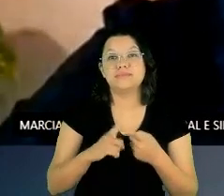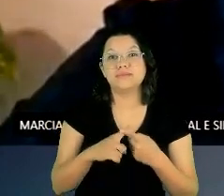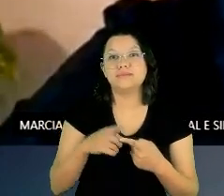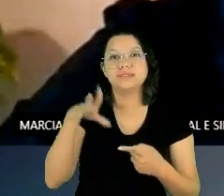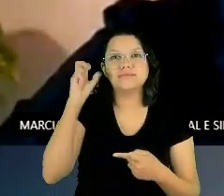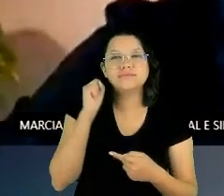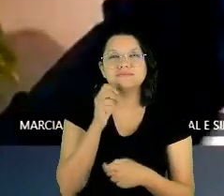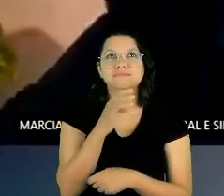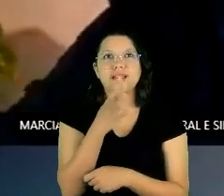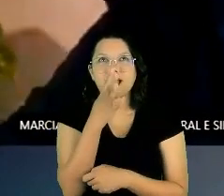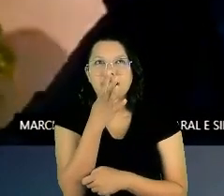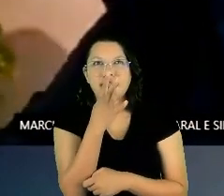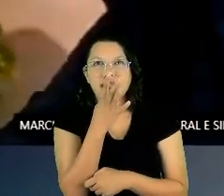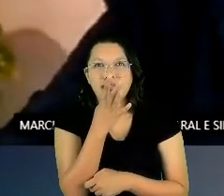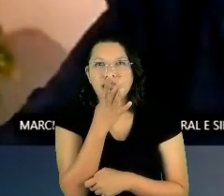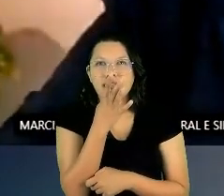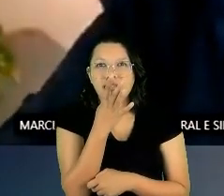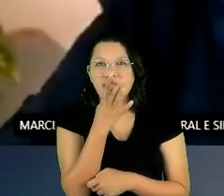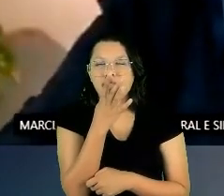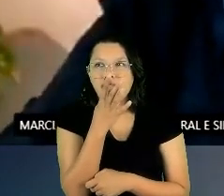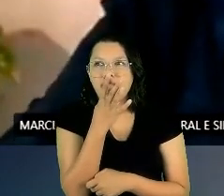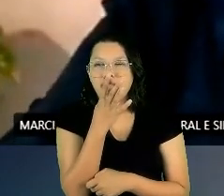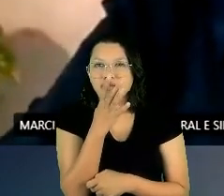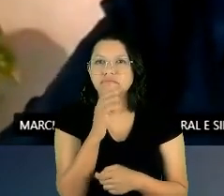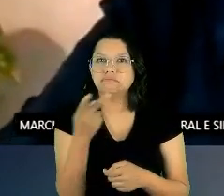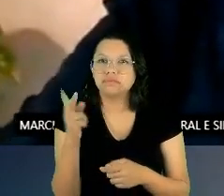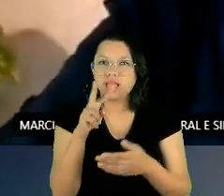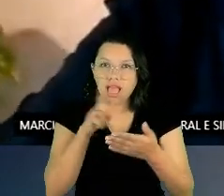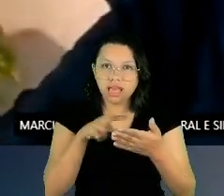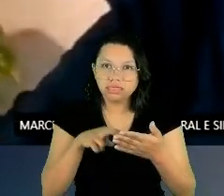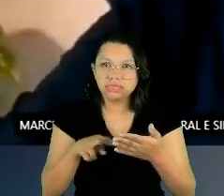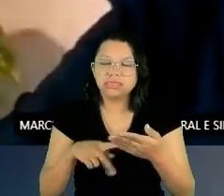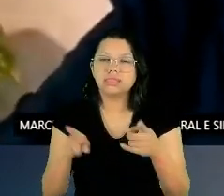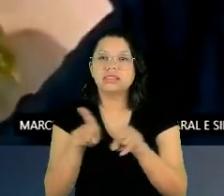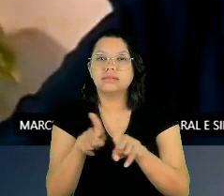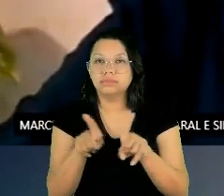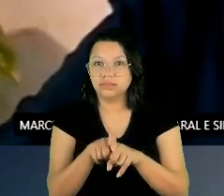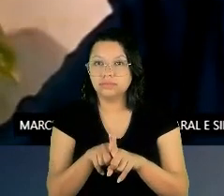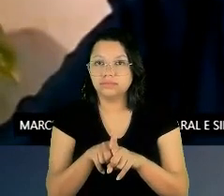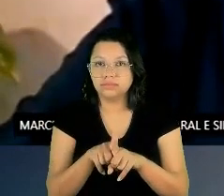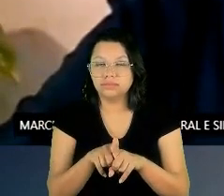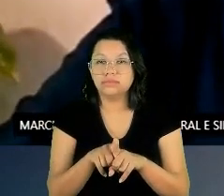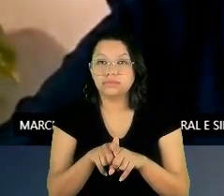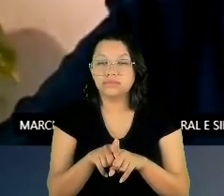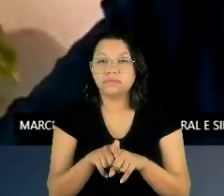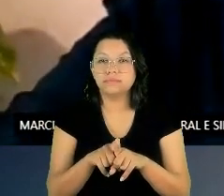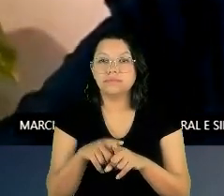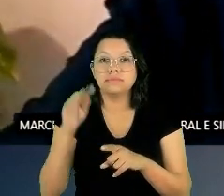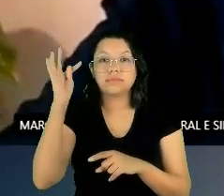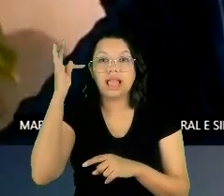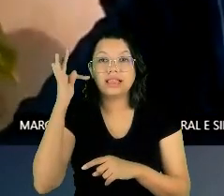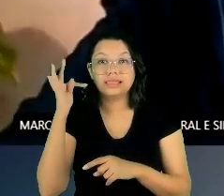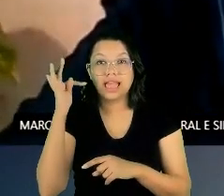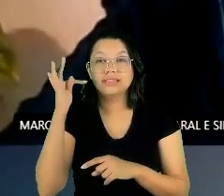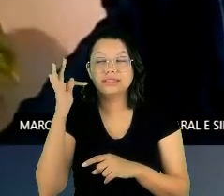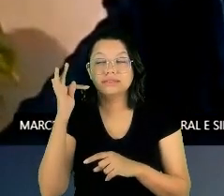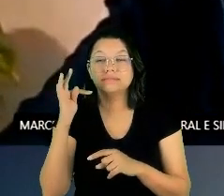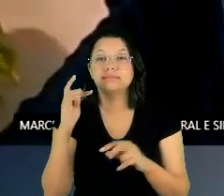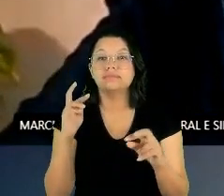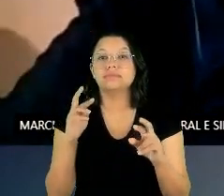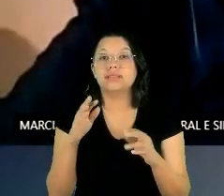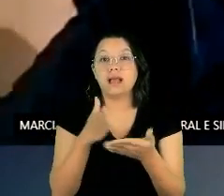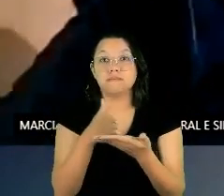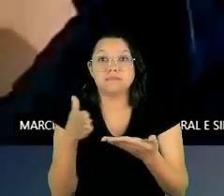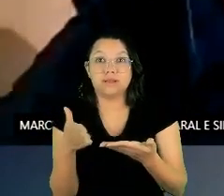possível, porque eu estava aqui ouvindo, bastante interessado, também li a tese de doutorado dela na parte